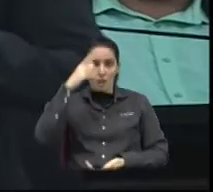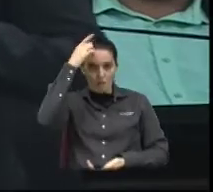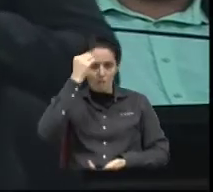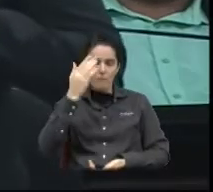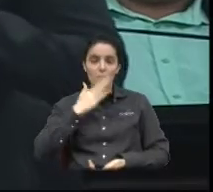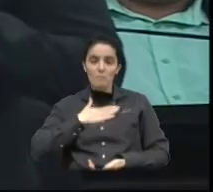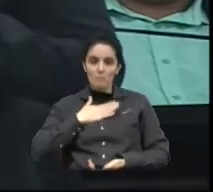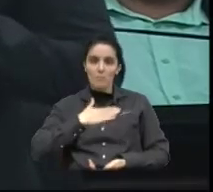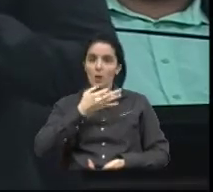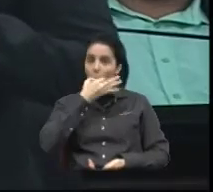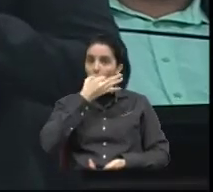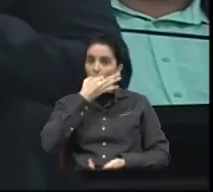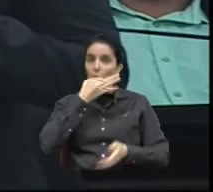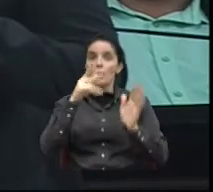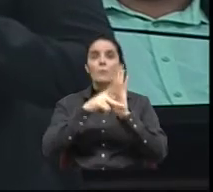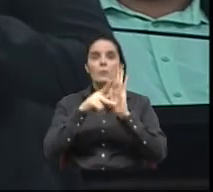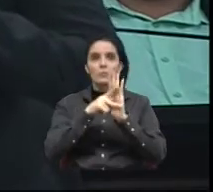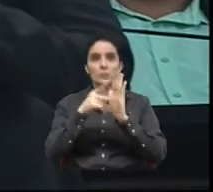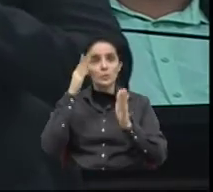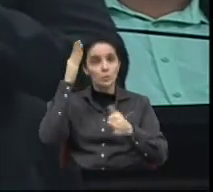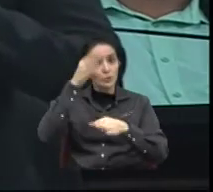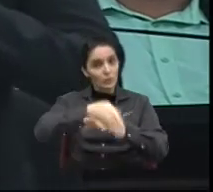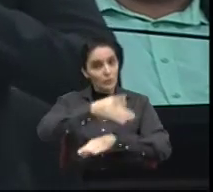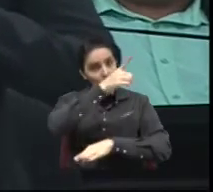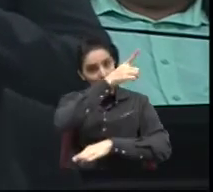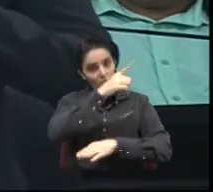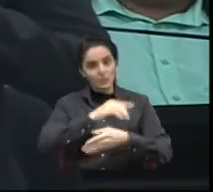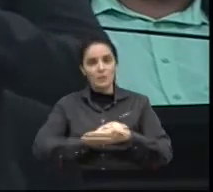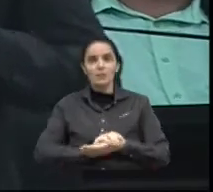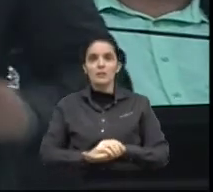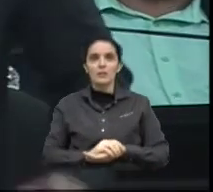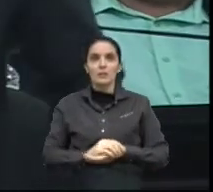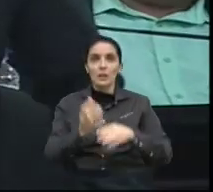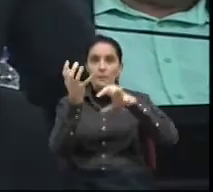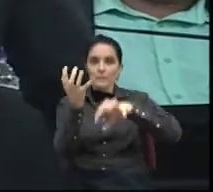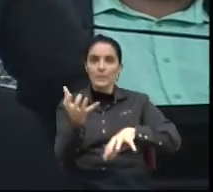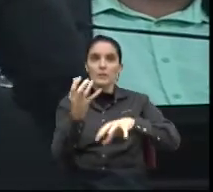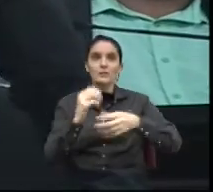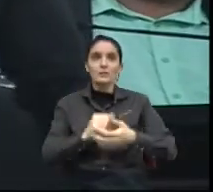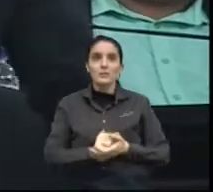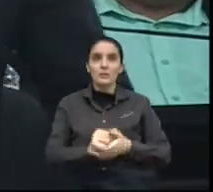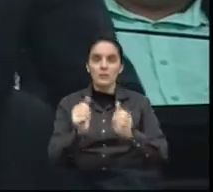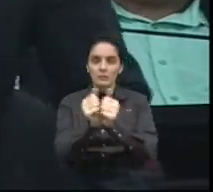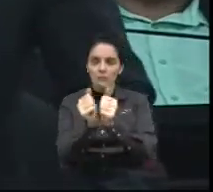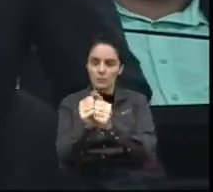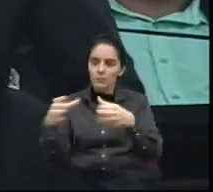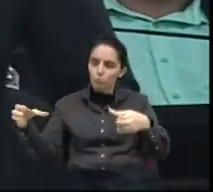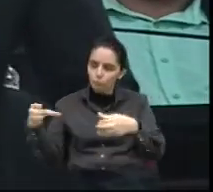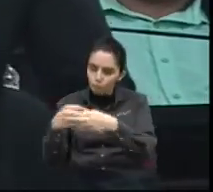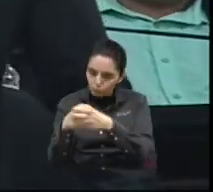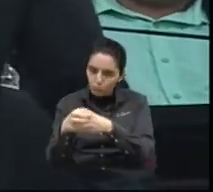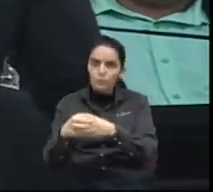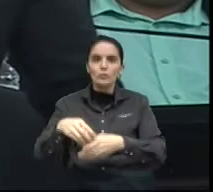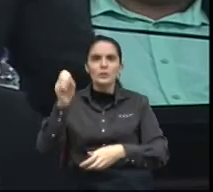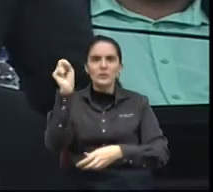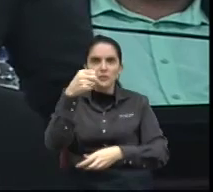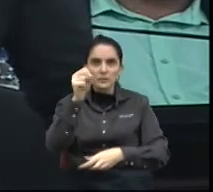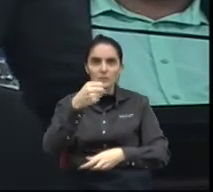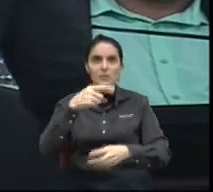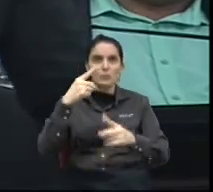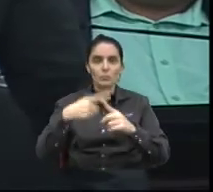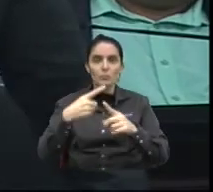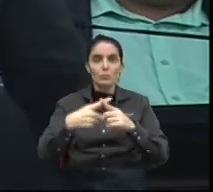se eu tivesse do parlamento nacional precária fazia frente com a minoria assim porque eu tenho certeza que